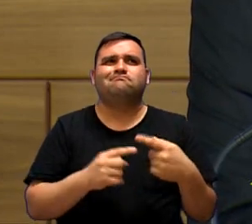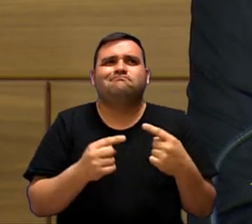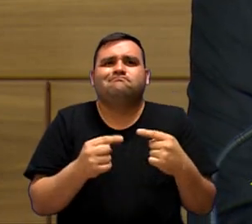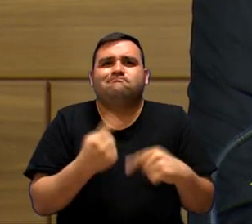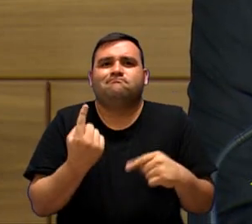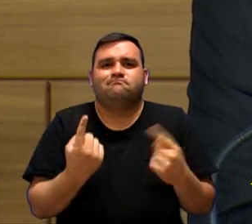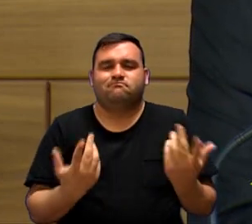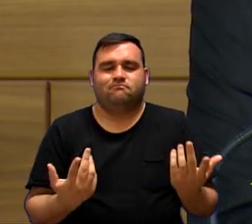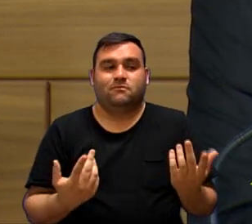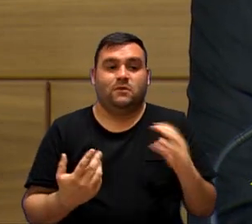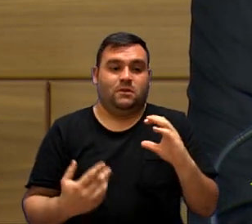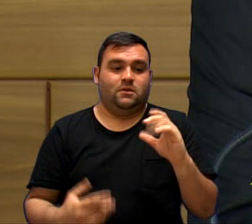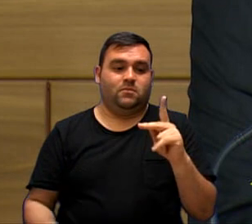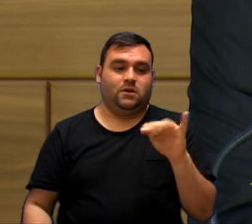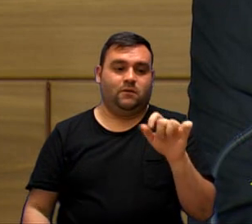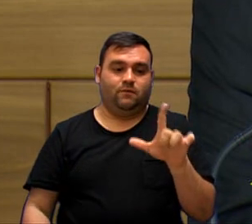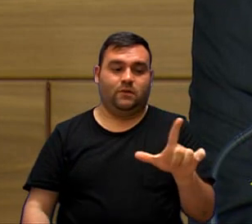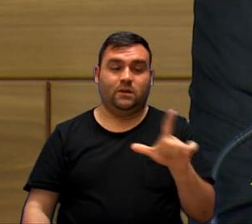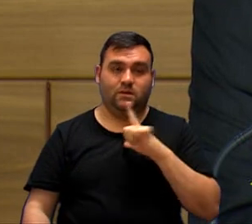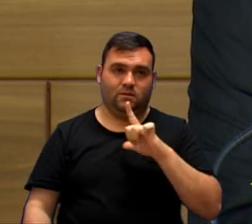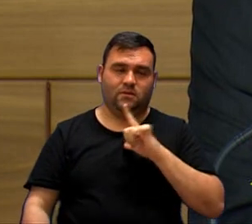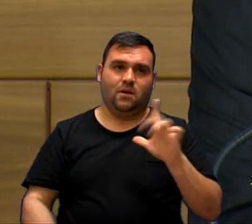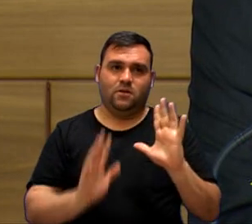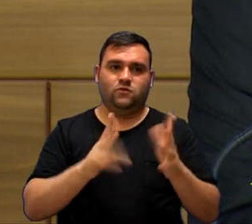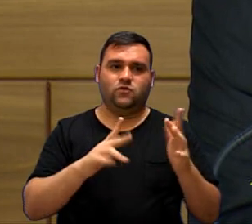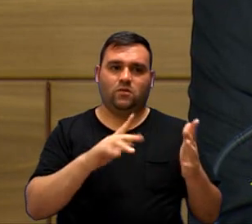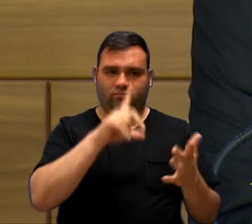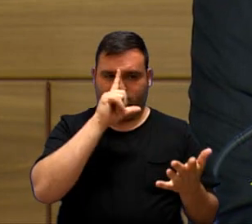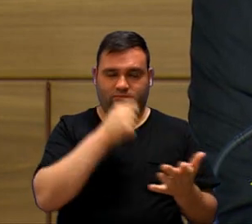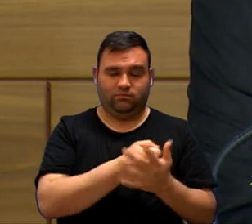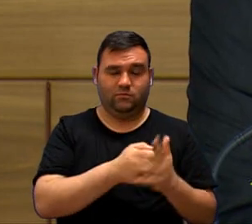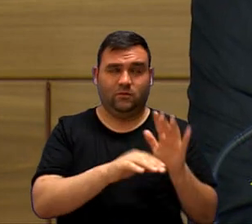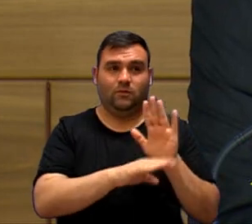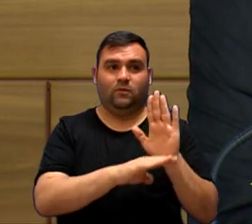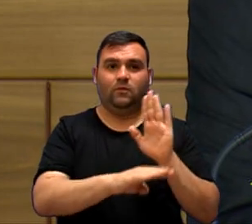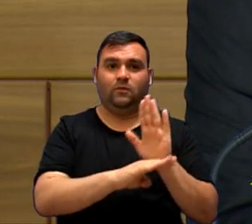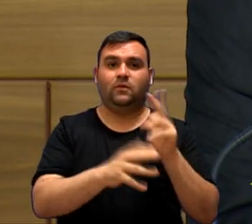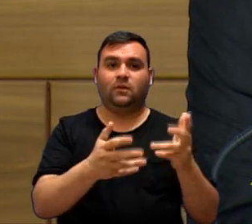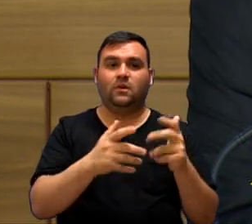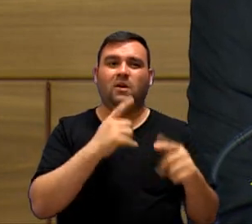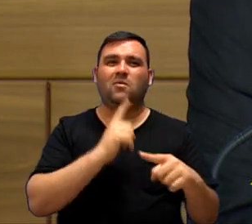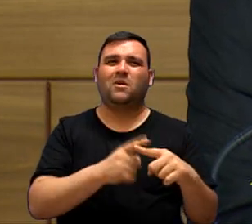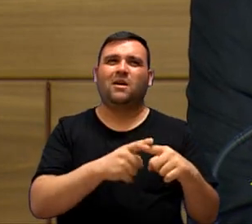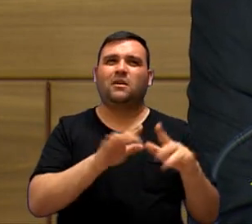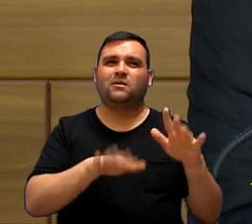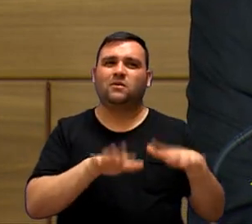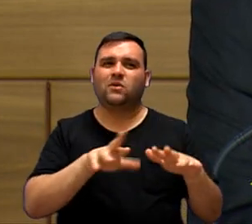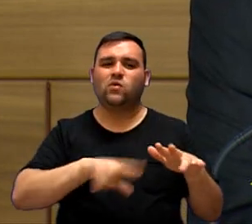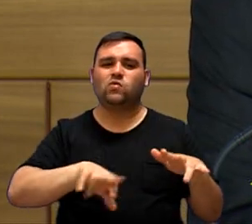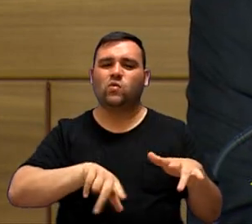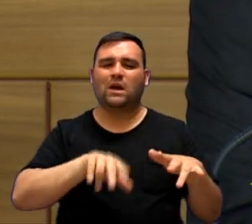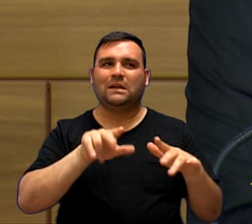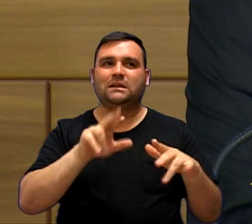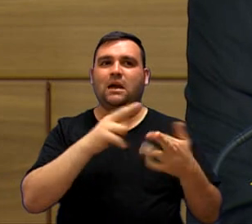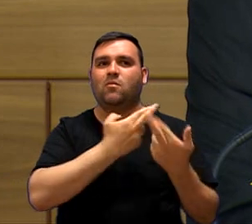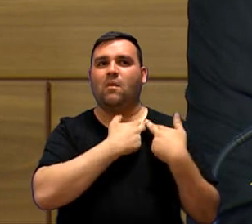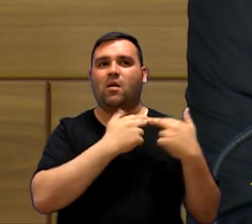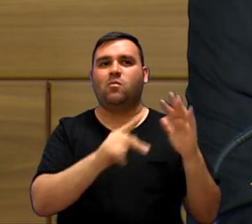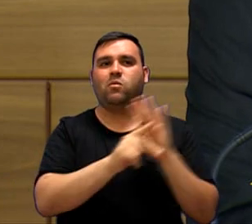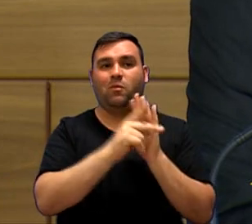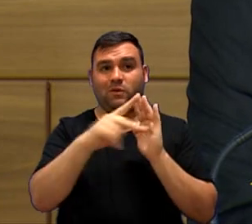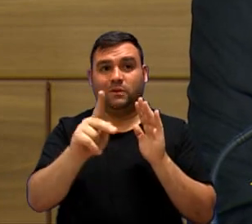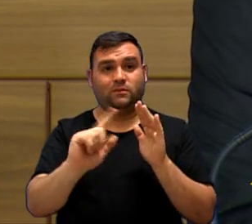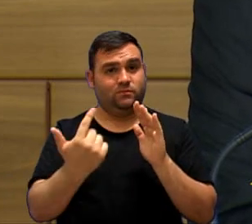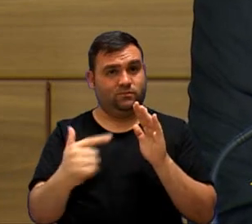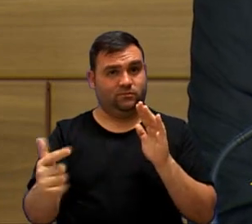sentido isso. A CPF já se comprometeu a nos ajudar, em que pese não é exatamente a usar dela, mas